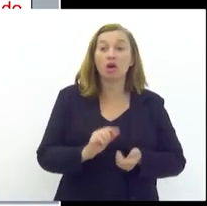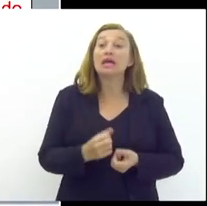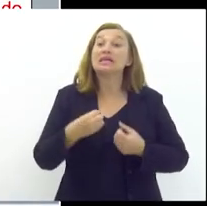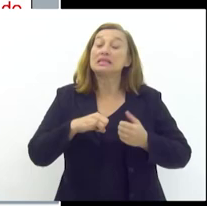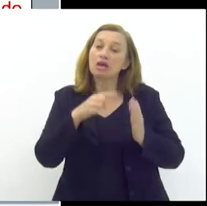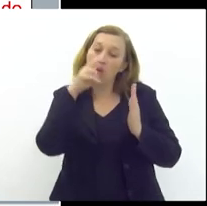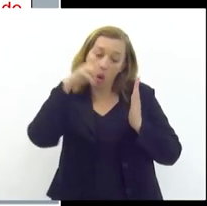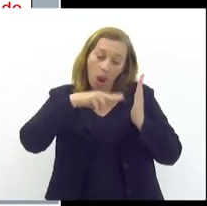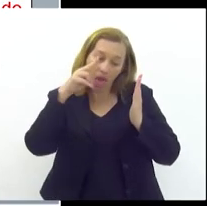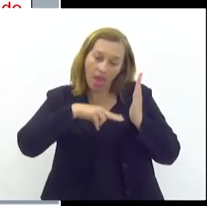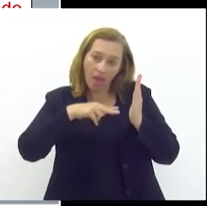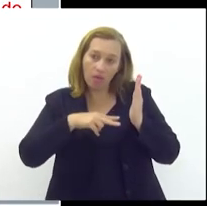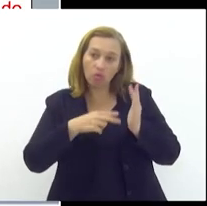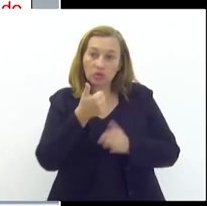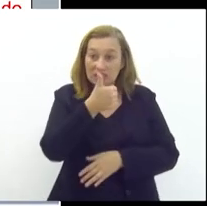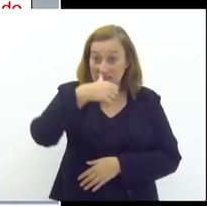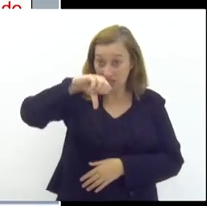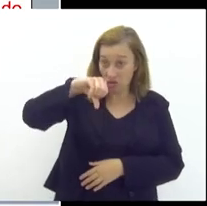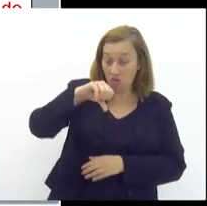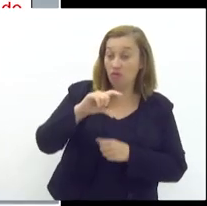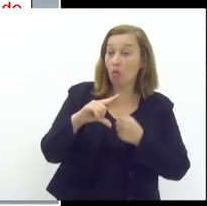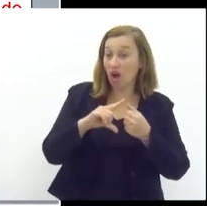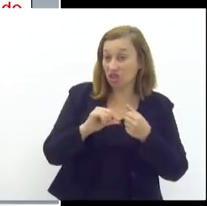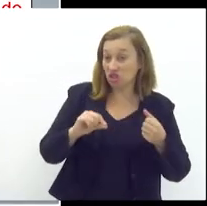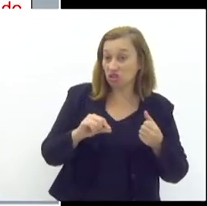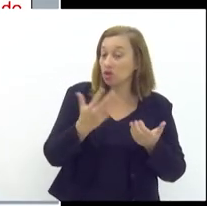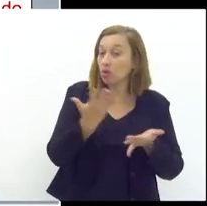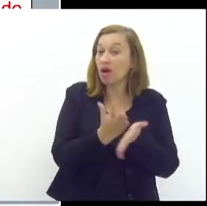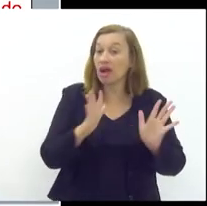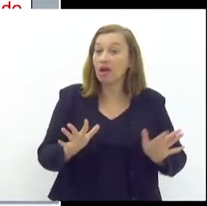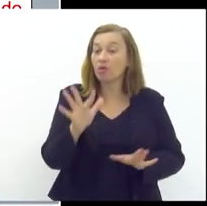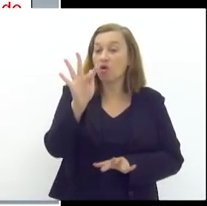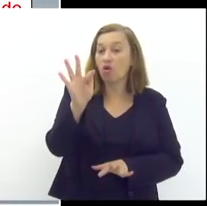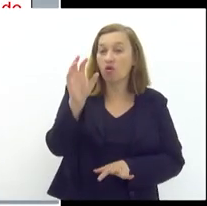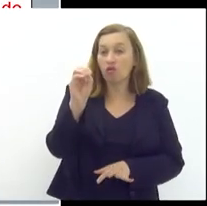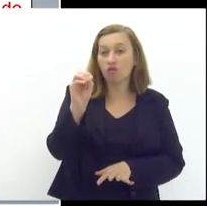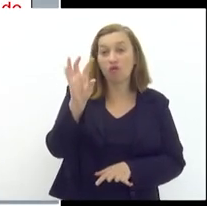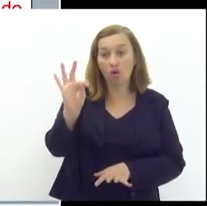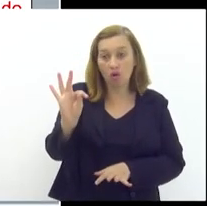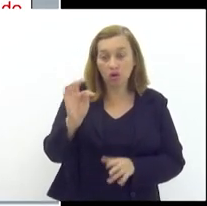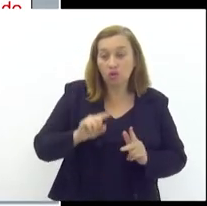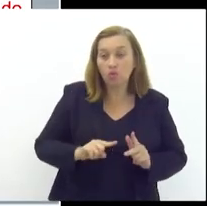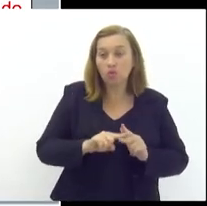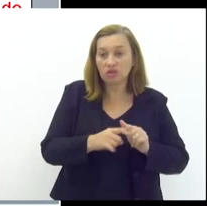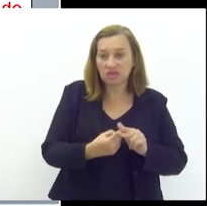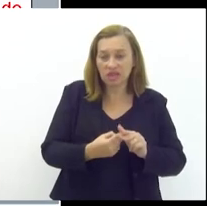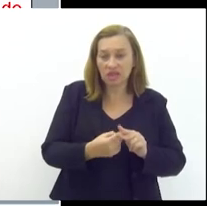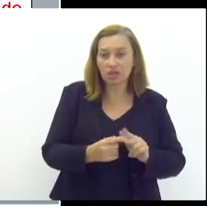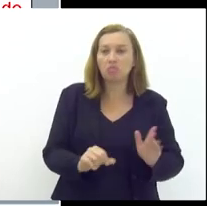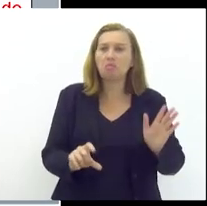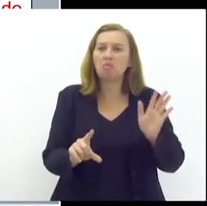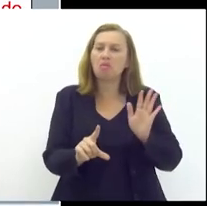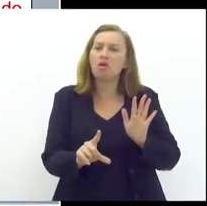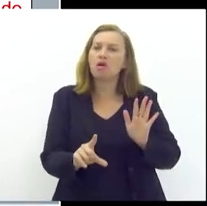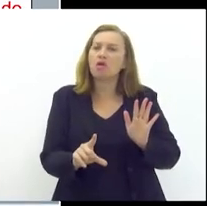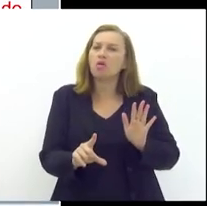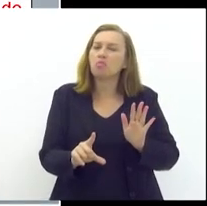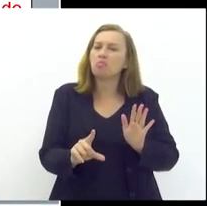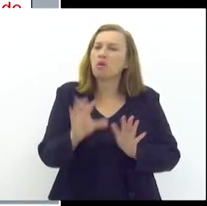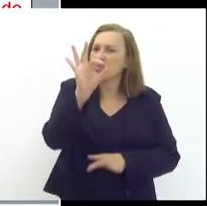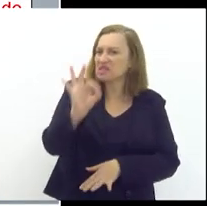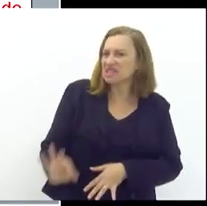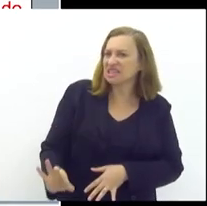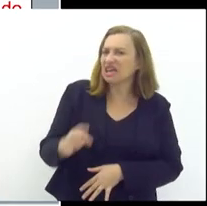olhou o artigo 19 eu acabo com forte Ajuste o maluco de imaginemos de quatro por cento